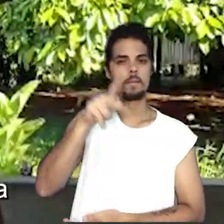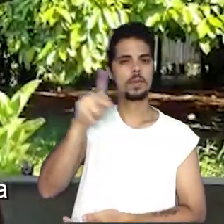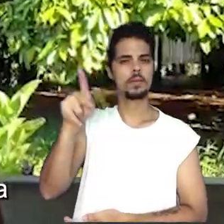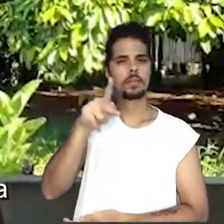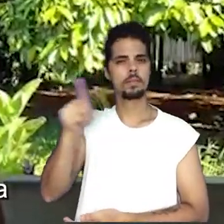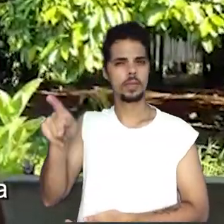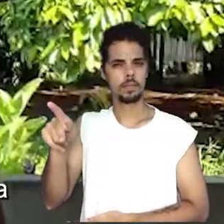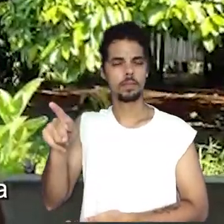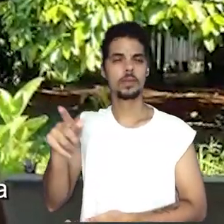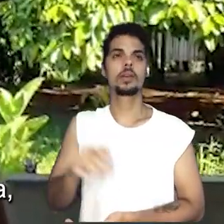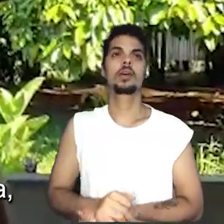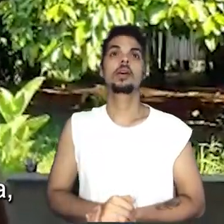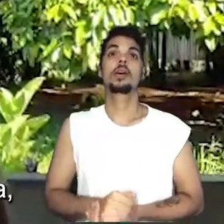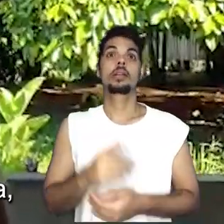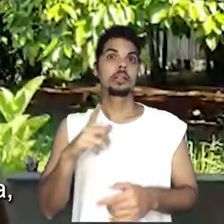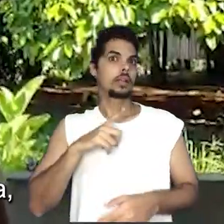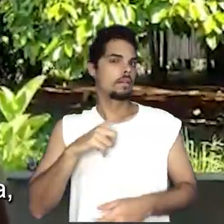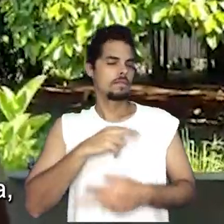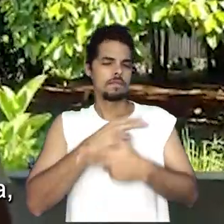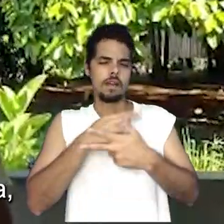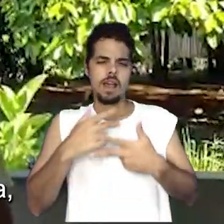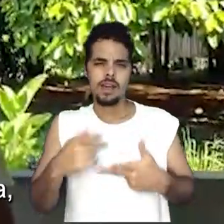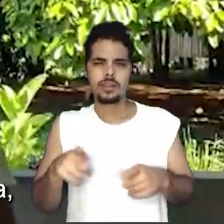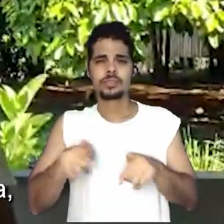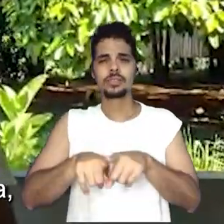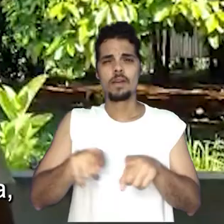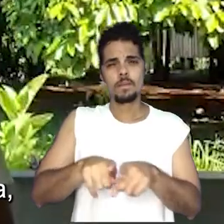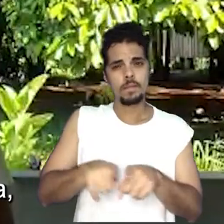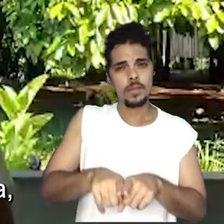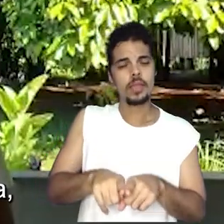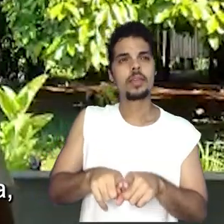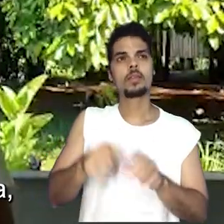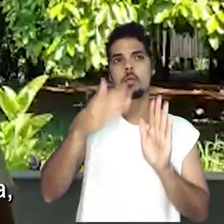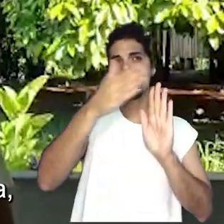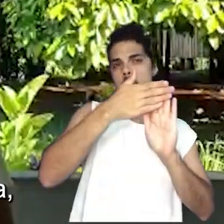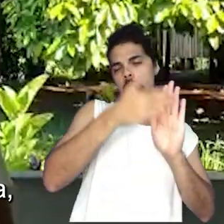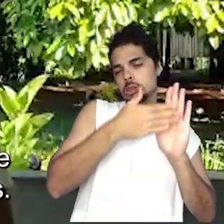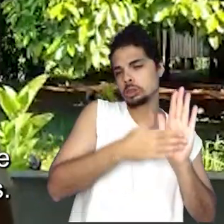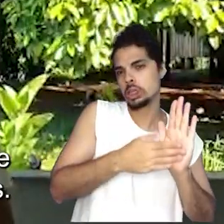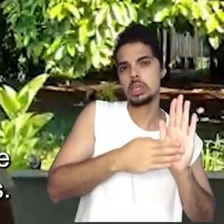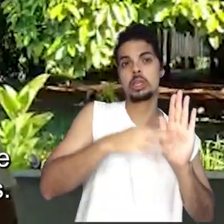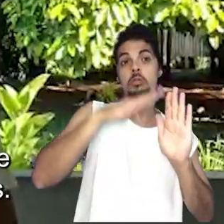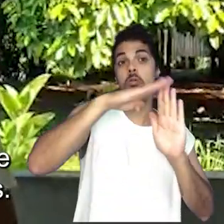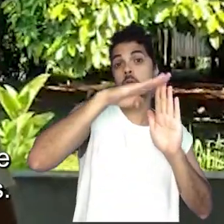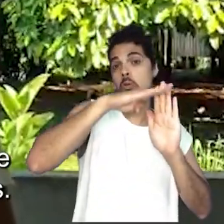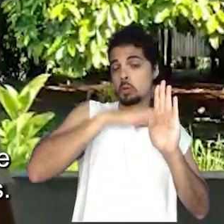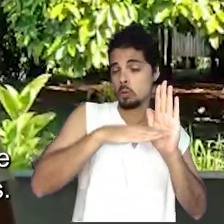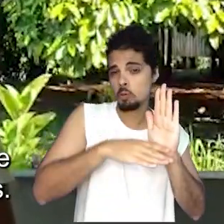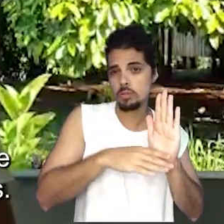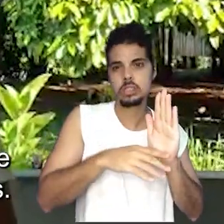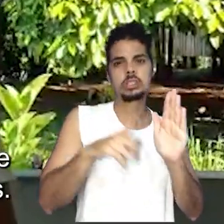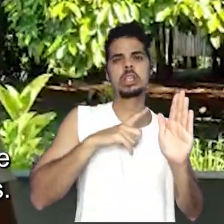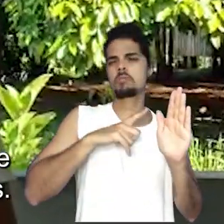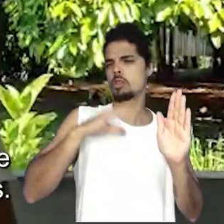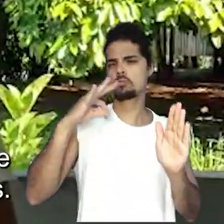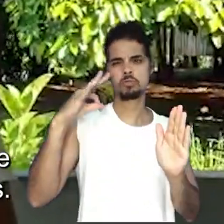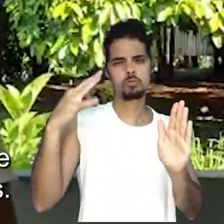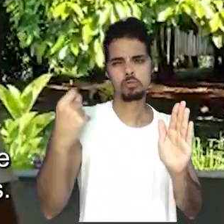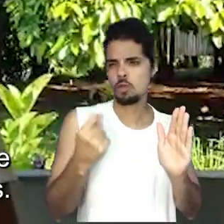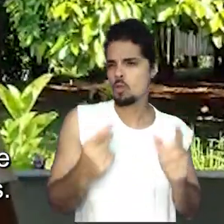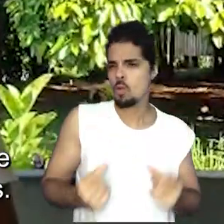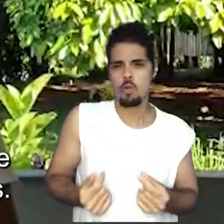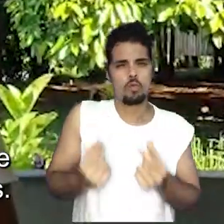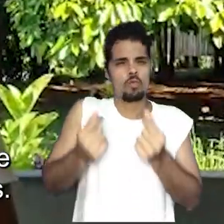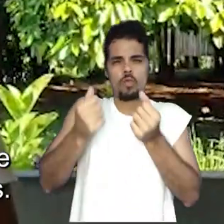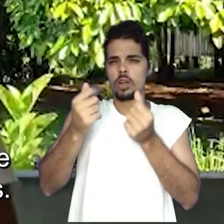Então lá a gente põe os conteúdos que a gente tem que trabalhar, valorizando a nossa língua, valorizando a nossa cultura, valorizando o nosso povo e a diversidade que hoje